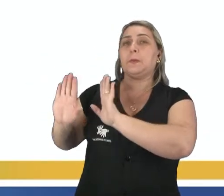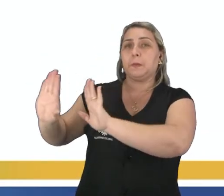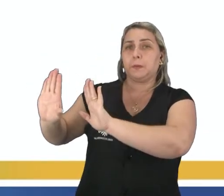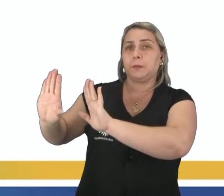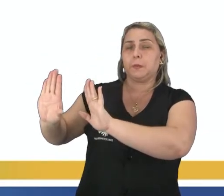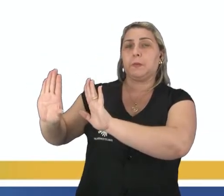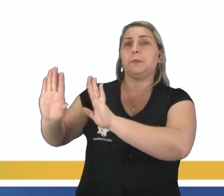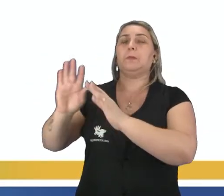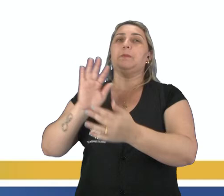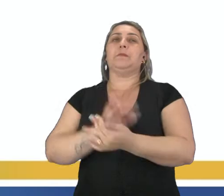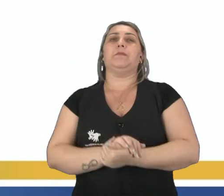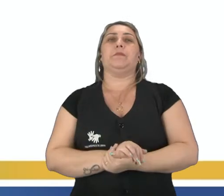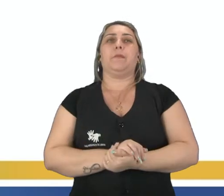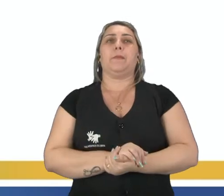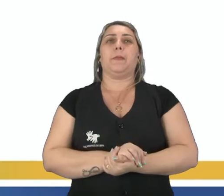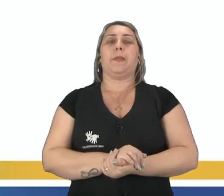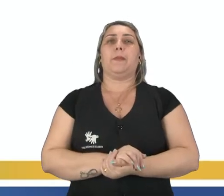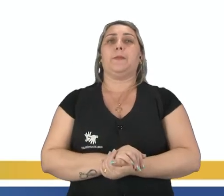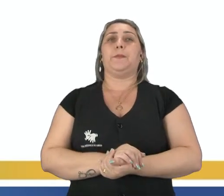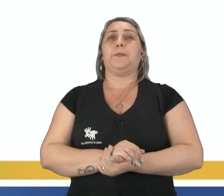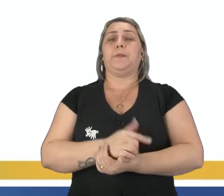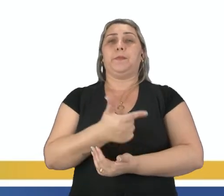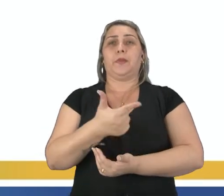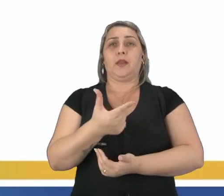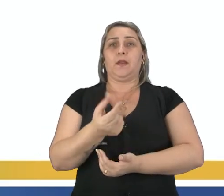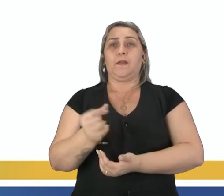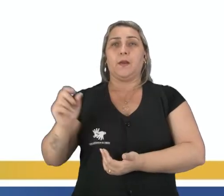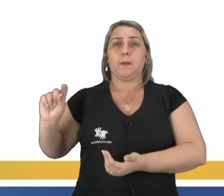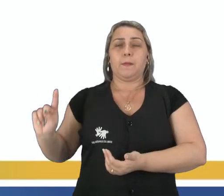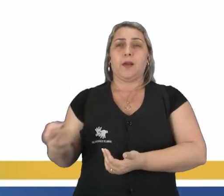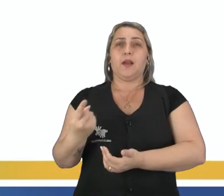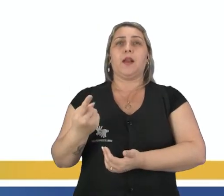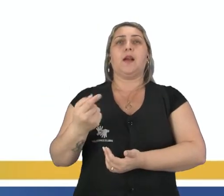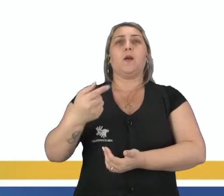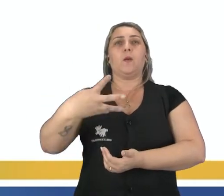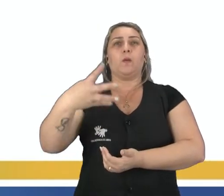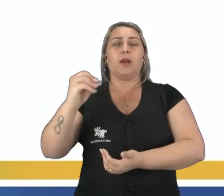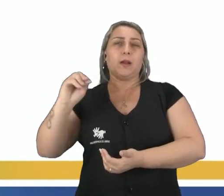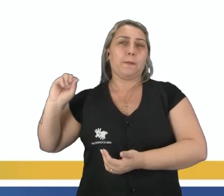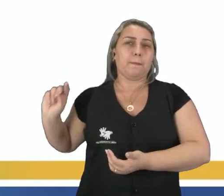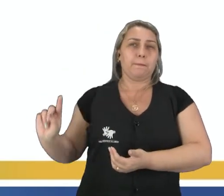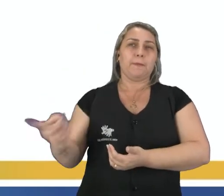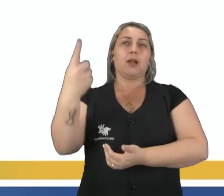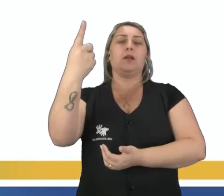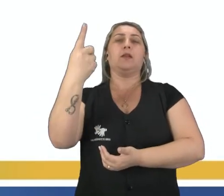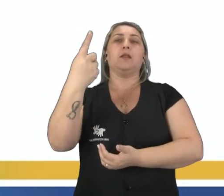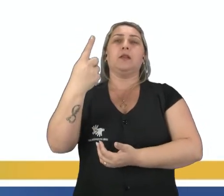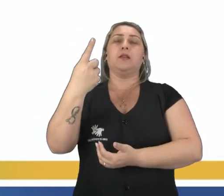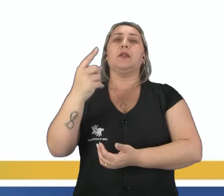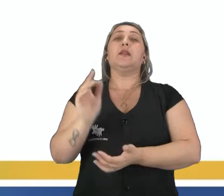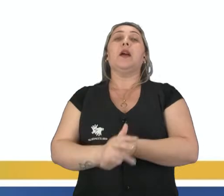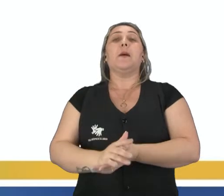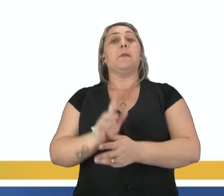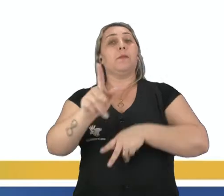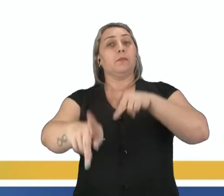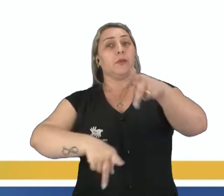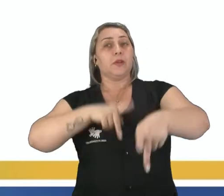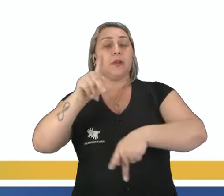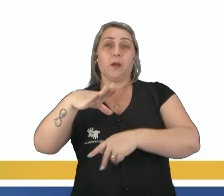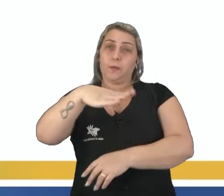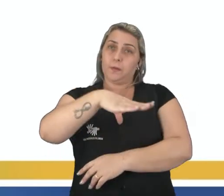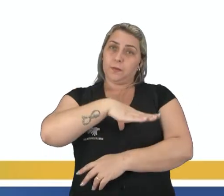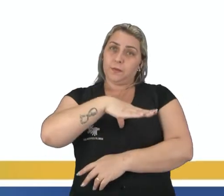estável entre 20 milhões a 40 milhões, enquanto que a